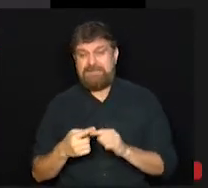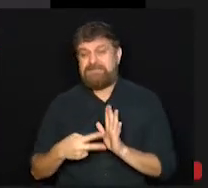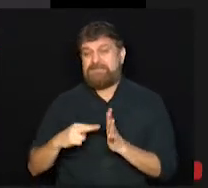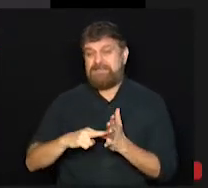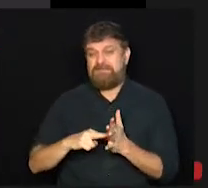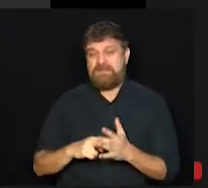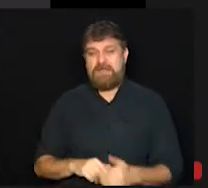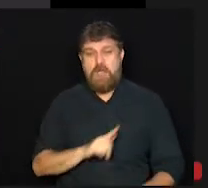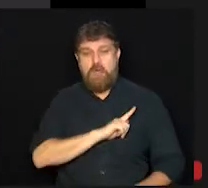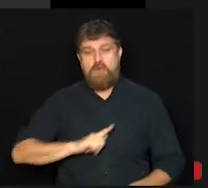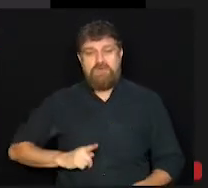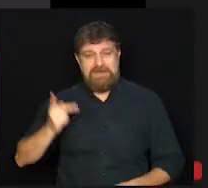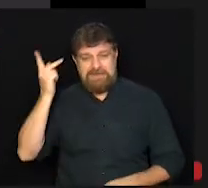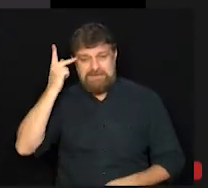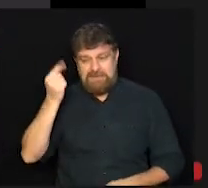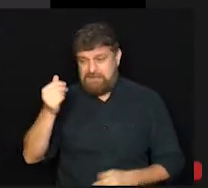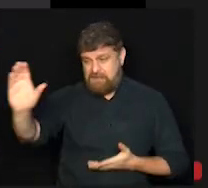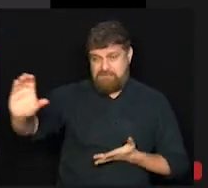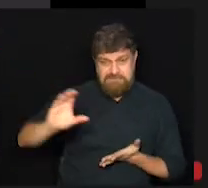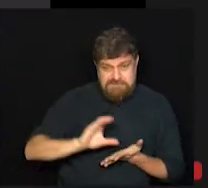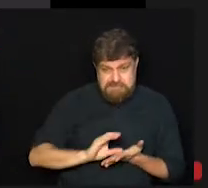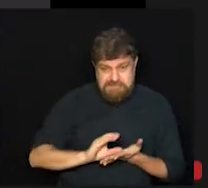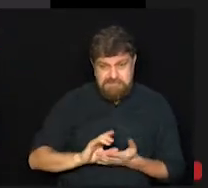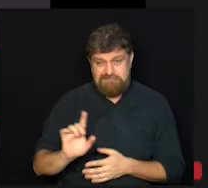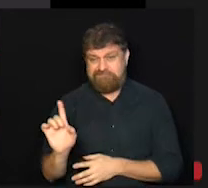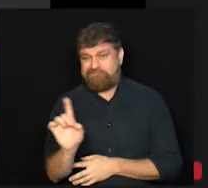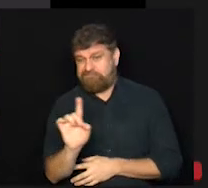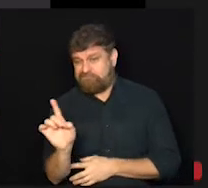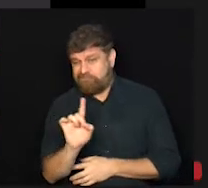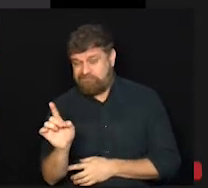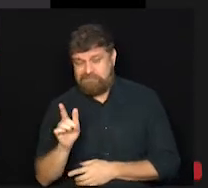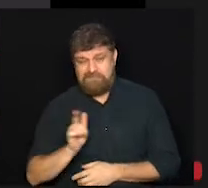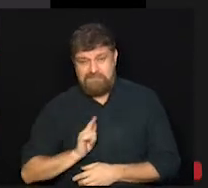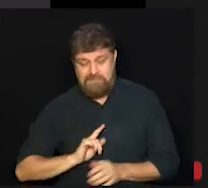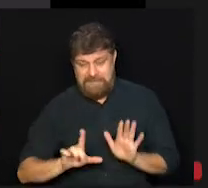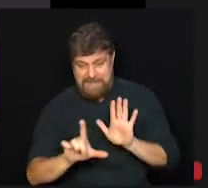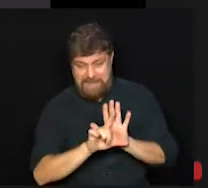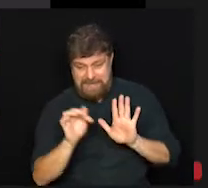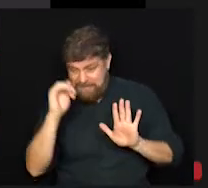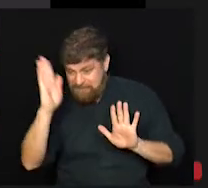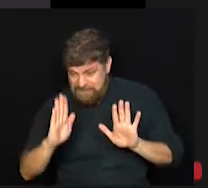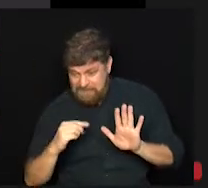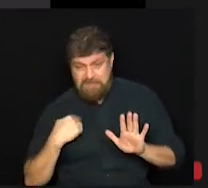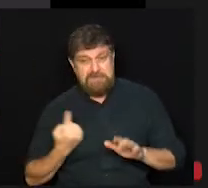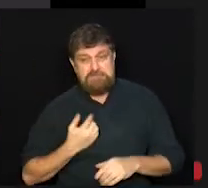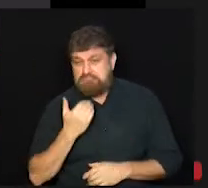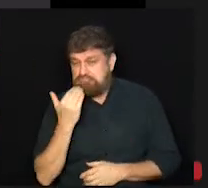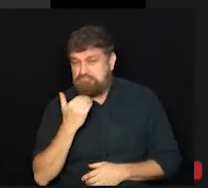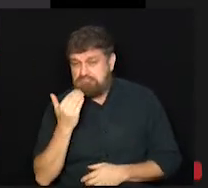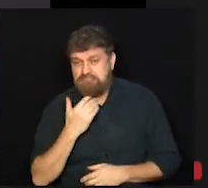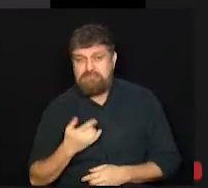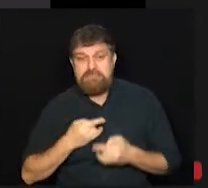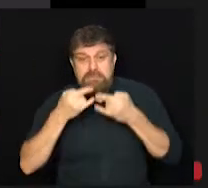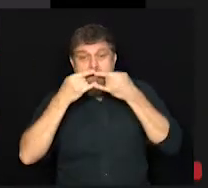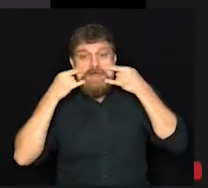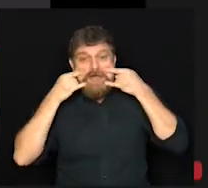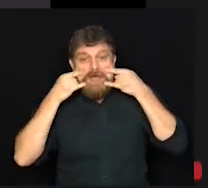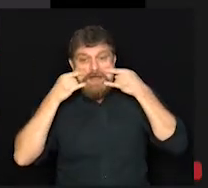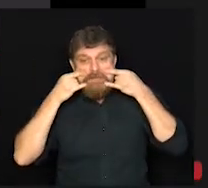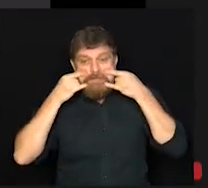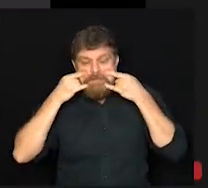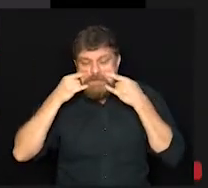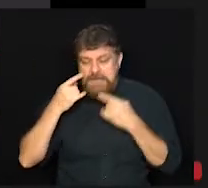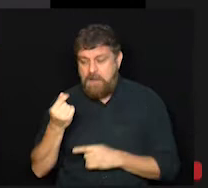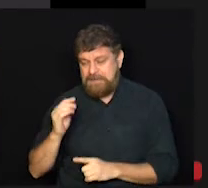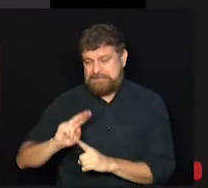do estado nos deu mais dinheiro por causa disso, nem o federal. Então, nós precisamos, os custos, por exemplo, da máscara aumentou 10 vezes, e